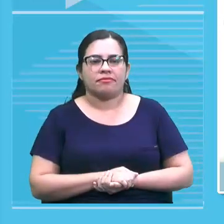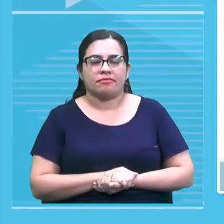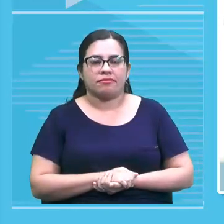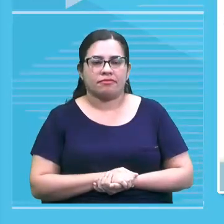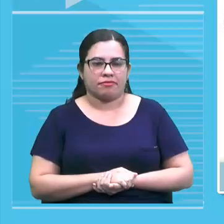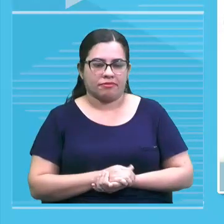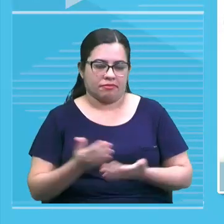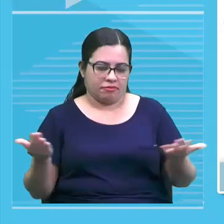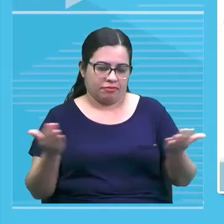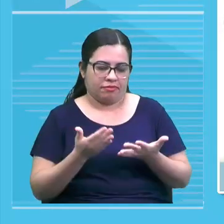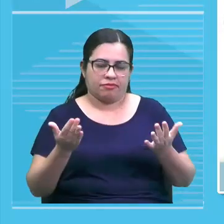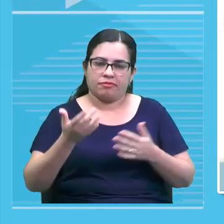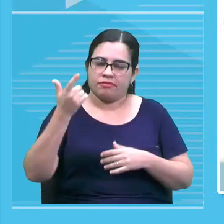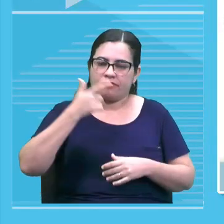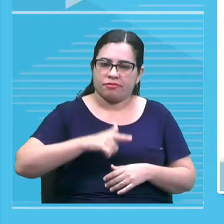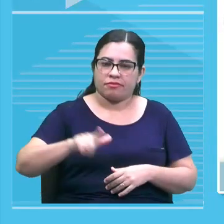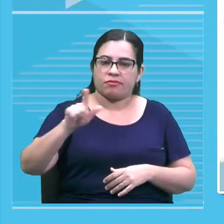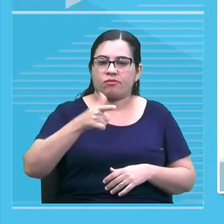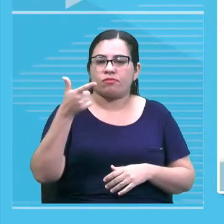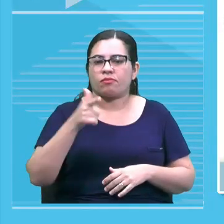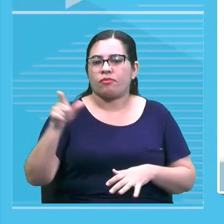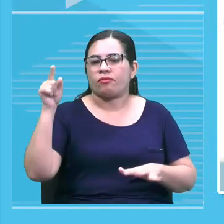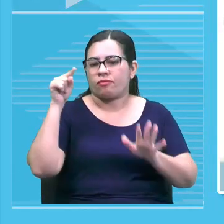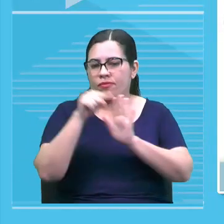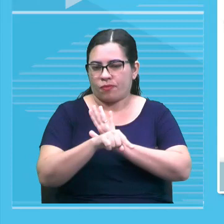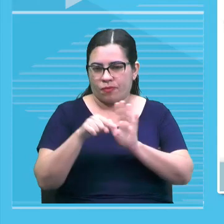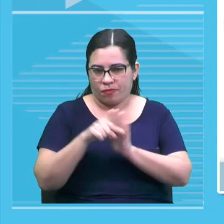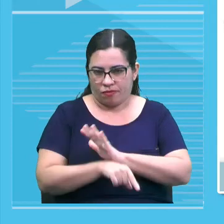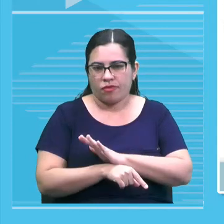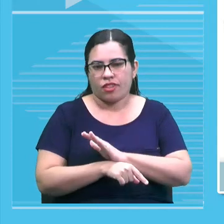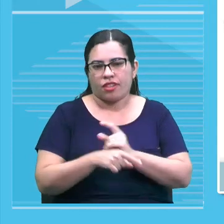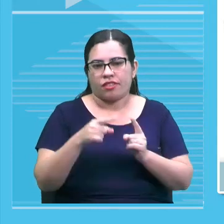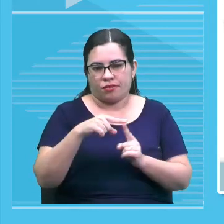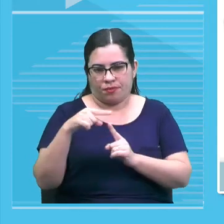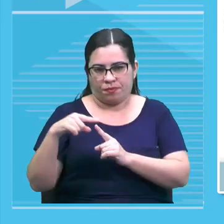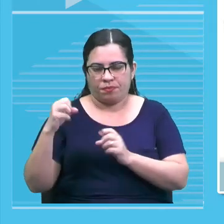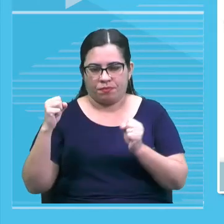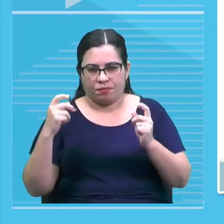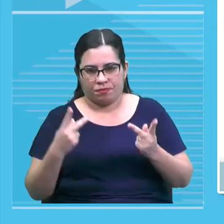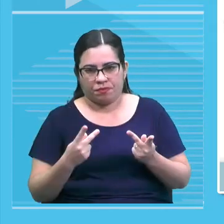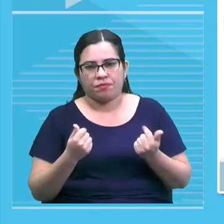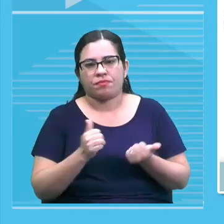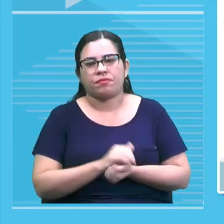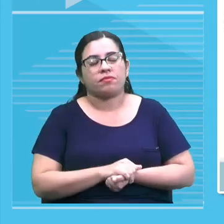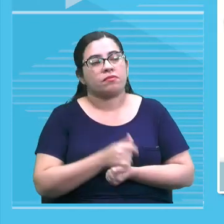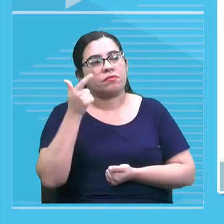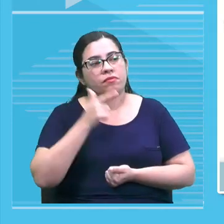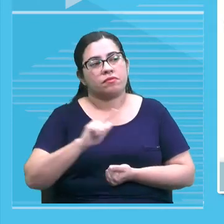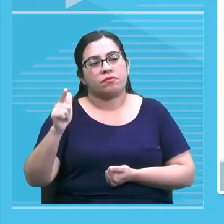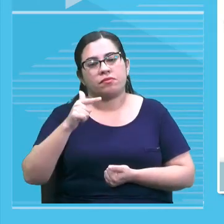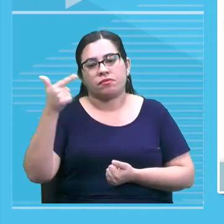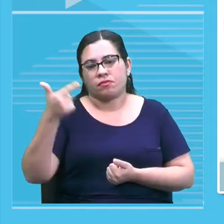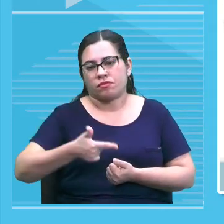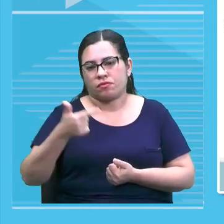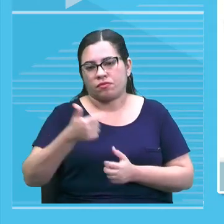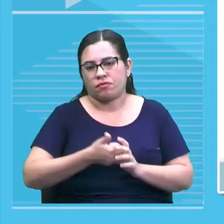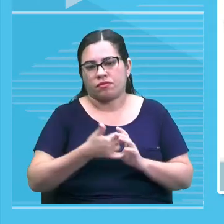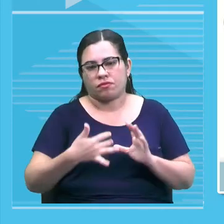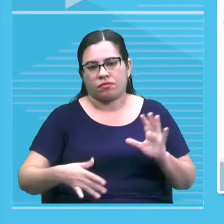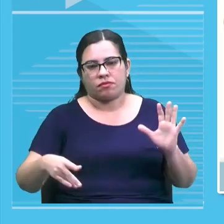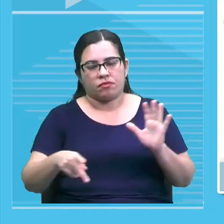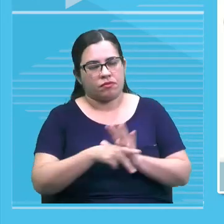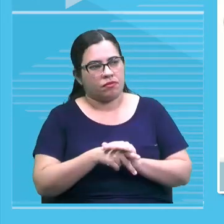vou prosseguir então para a próxima classificação tá a segunda classificação que a gente vai